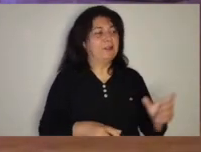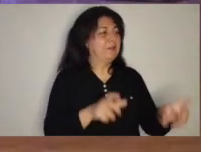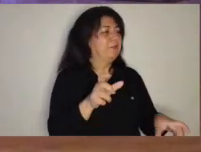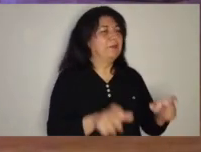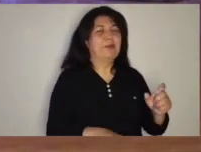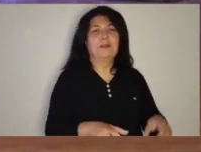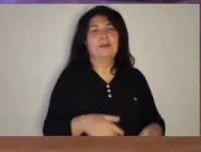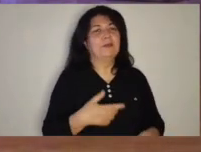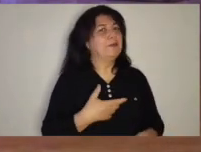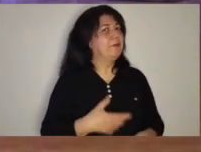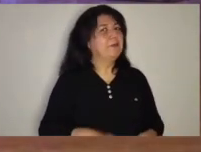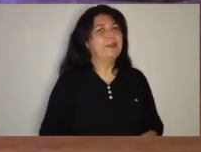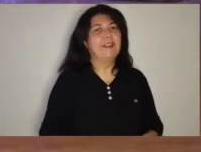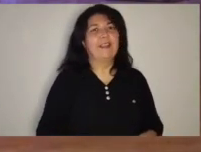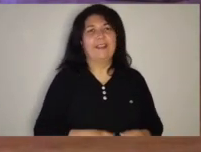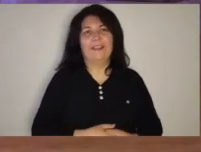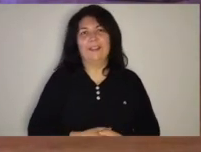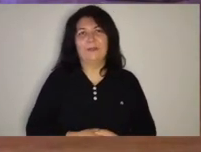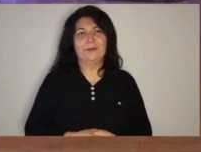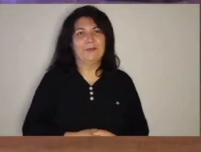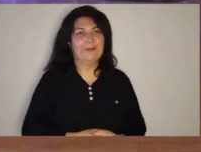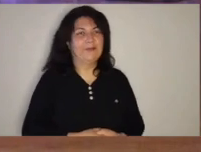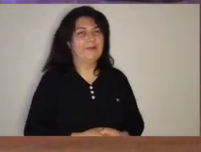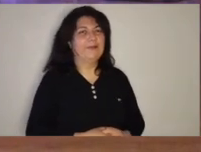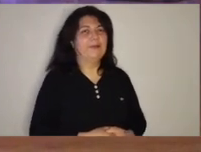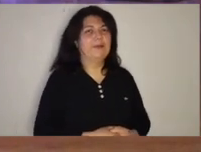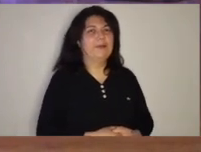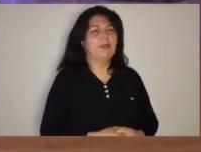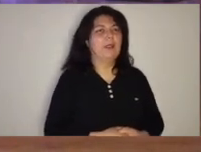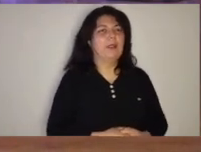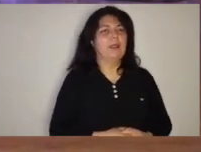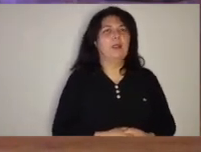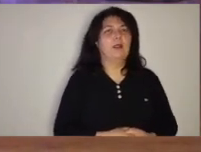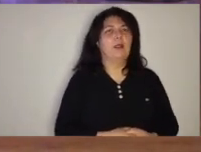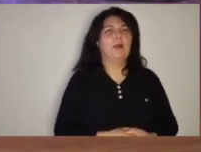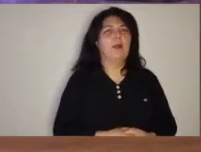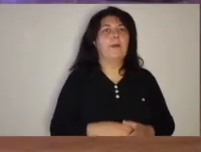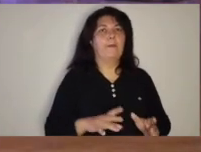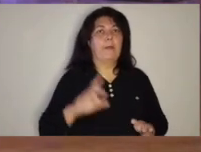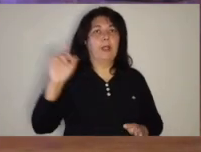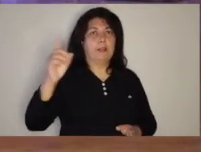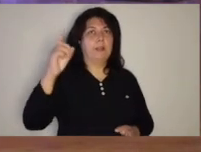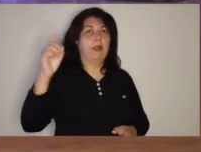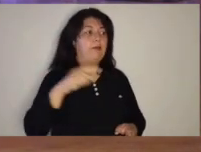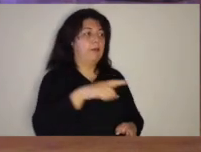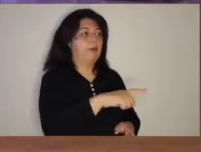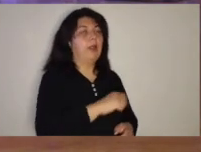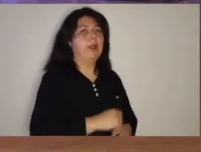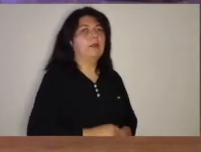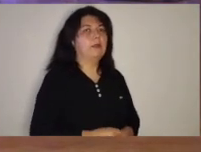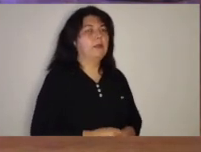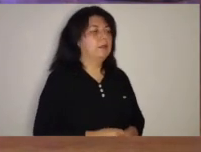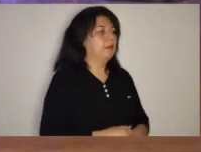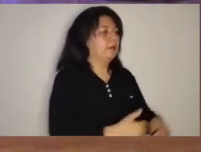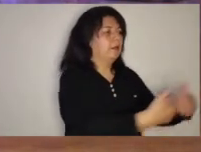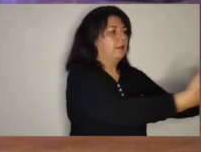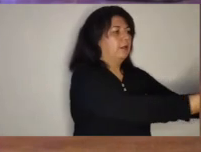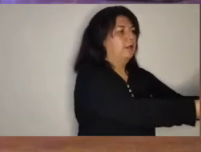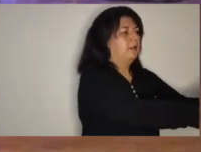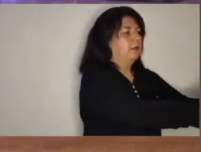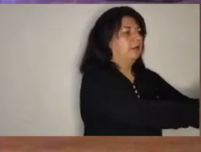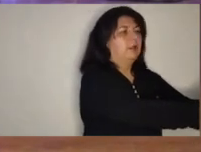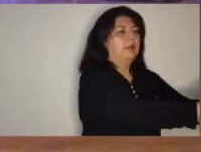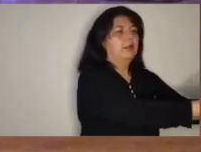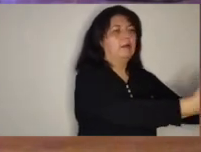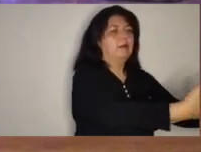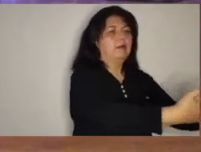Ai, que irmãos. Irmãos, a gente vai buscar a arca. Vamos lá buscar aqui em Jerusalém. E aí o que